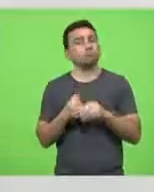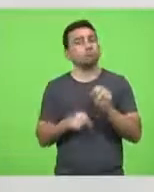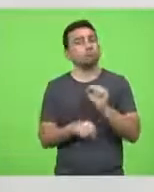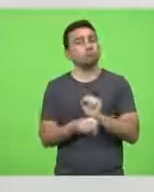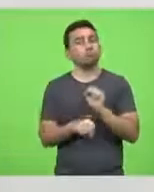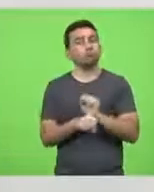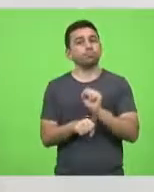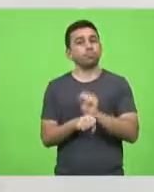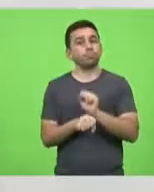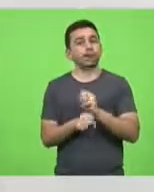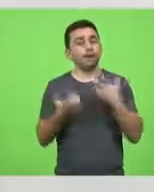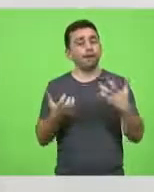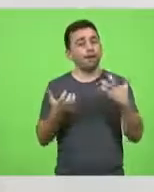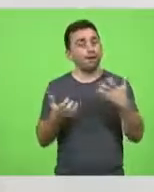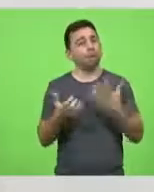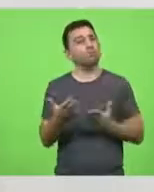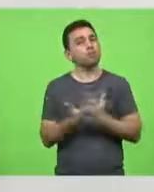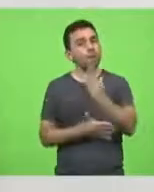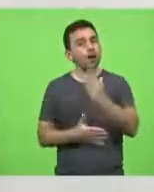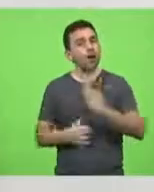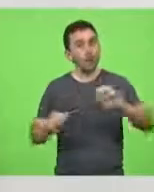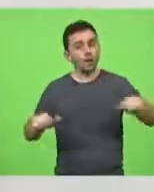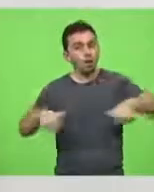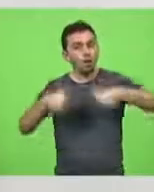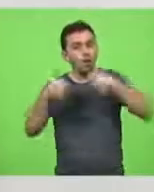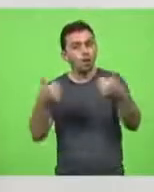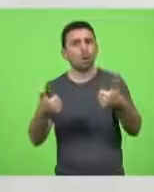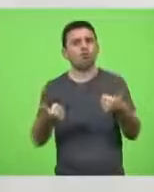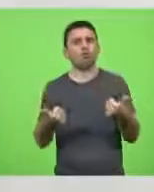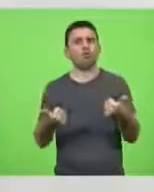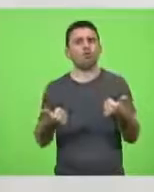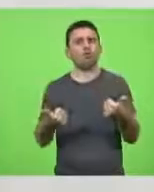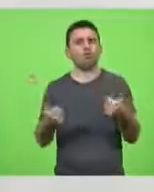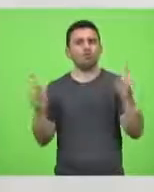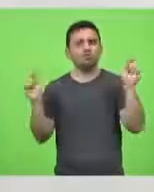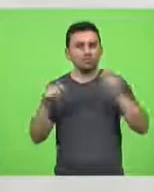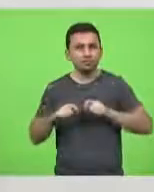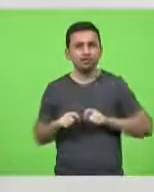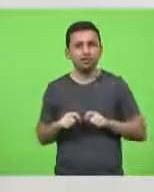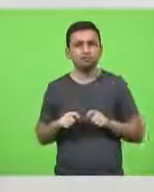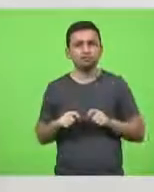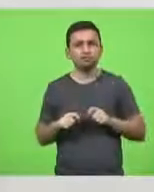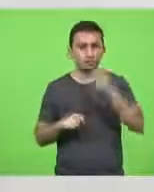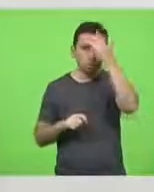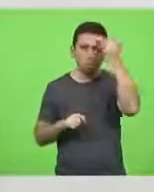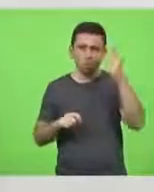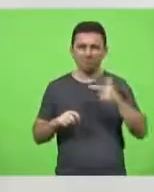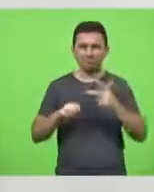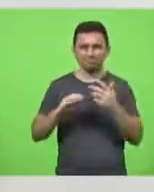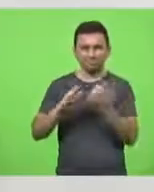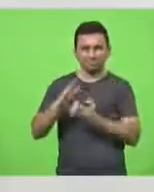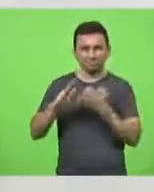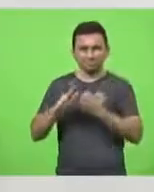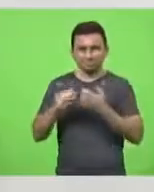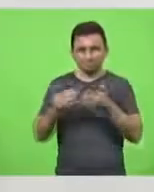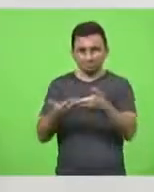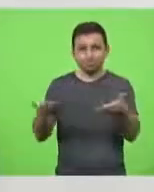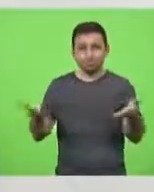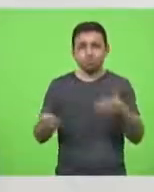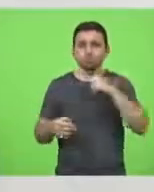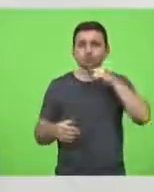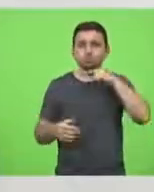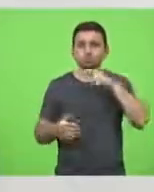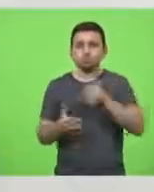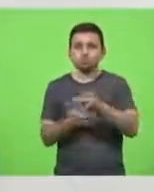melhorar a situação, para que seja melhorado a possibilidade do empreendedor que não está conseguindo pagar o seu imposto, poder